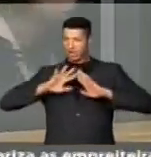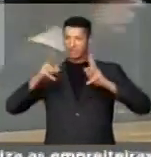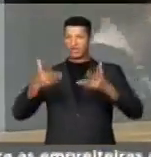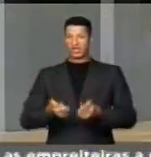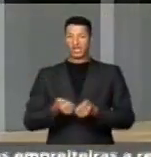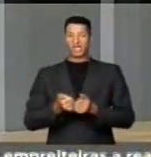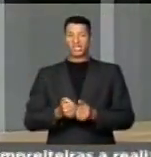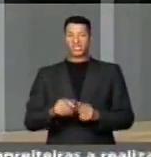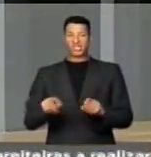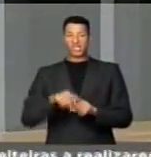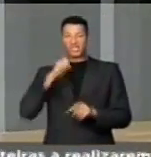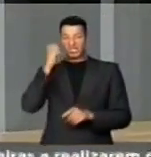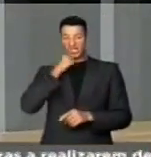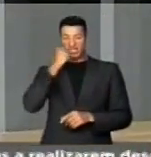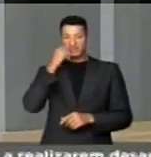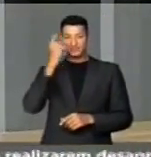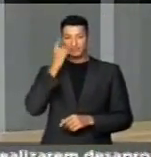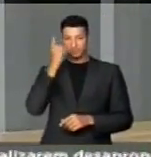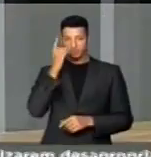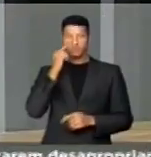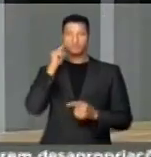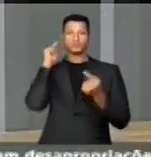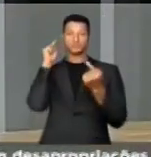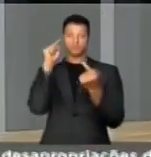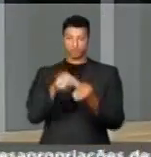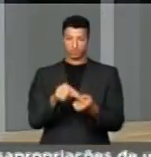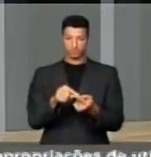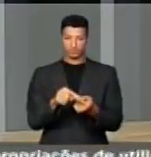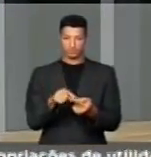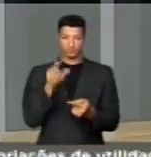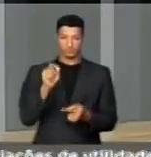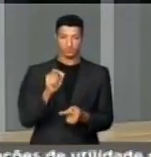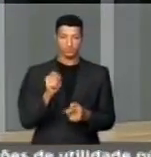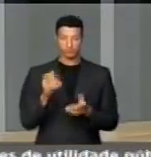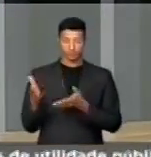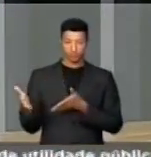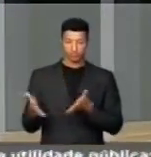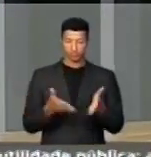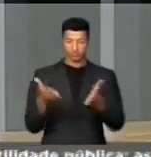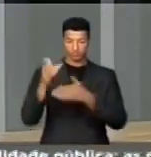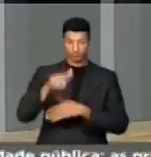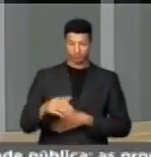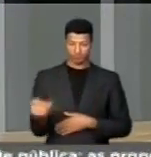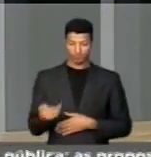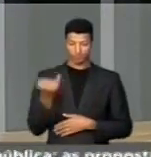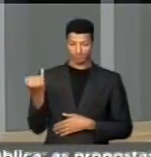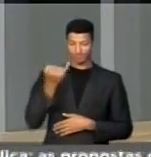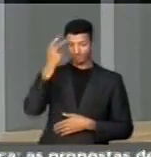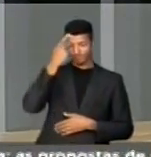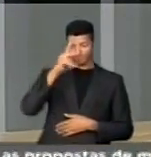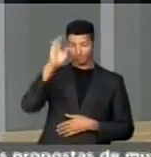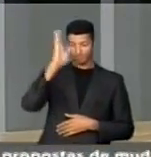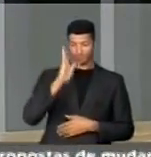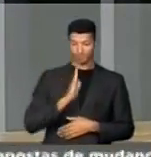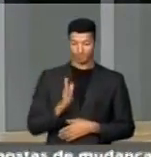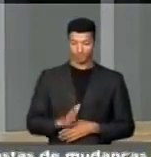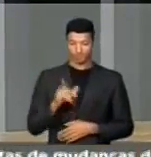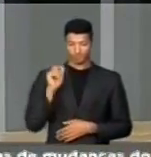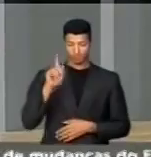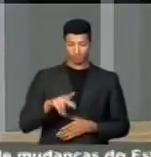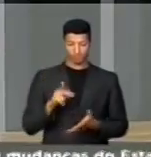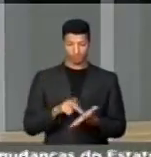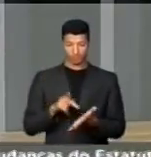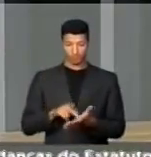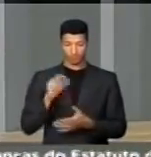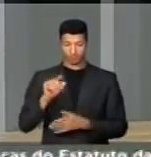integridade. Senadores e deputados concordaram de que este caminho é fundamental para o Brasil, que é